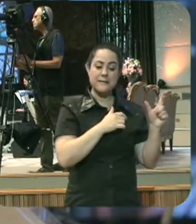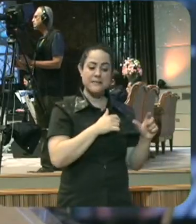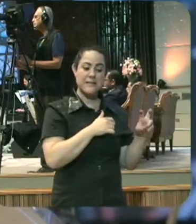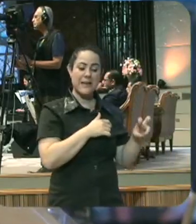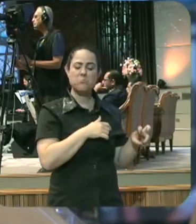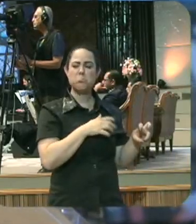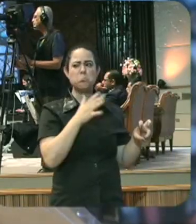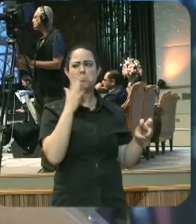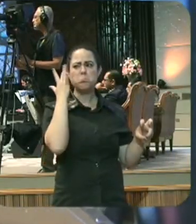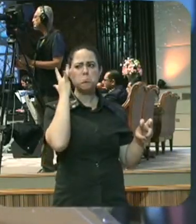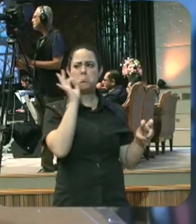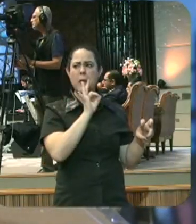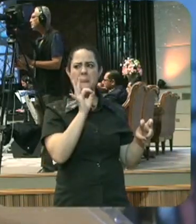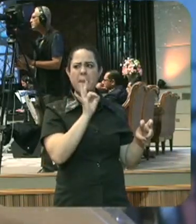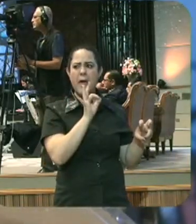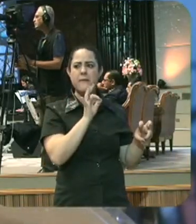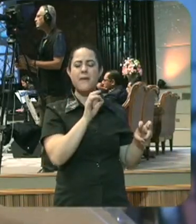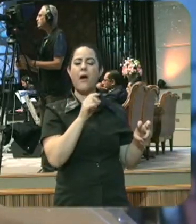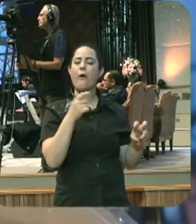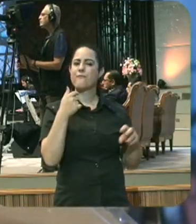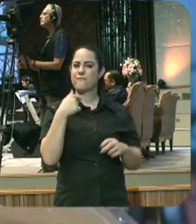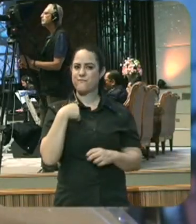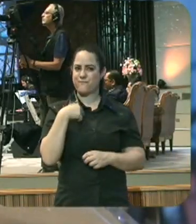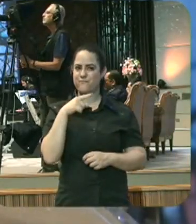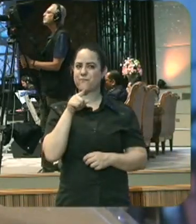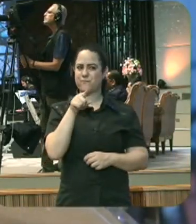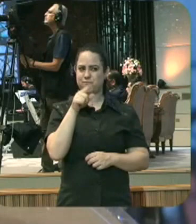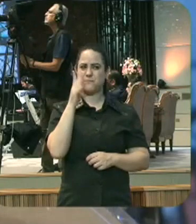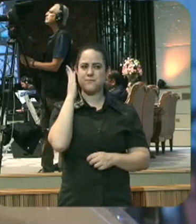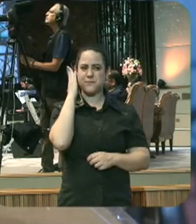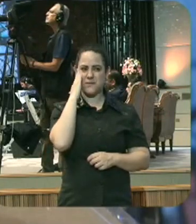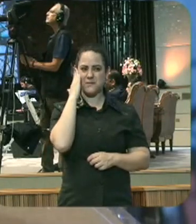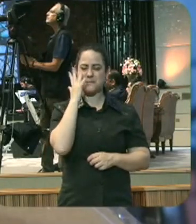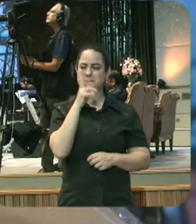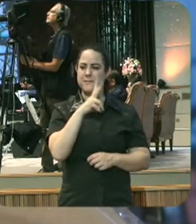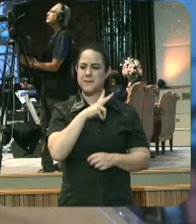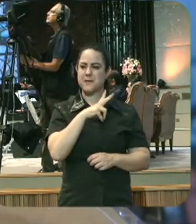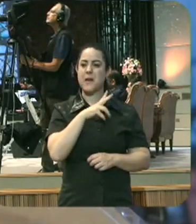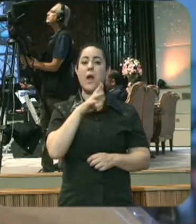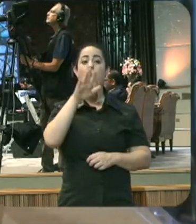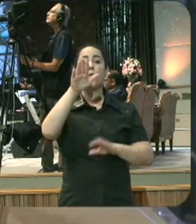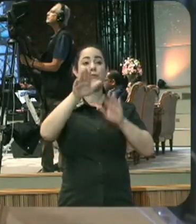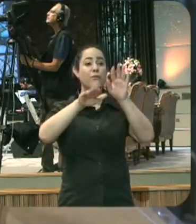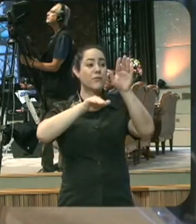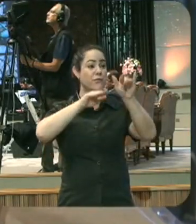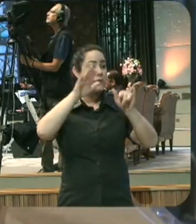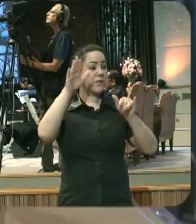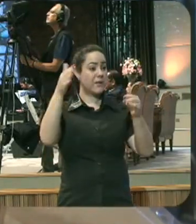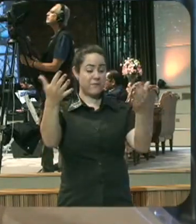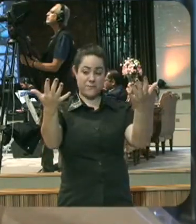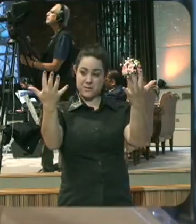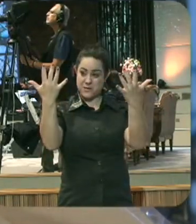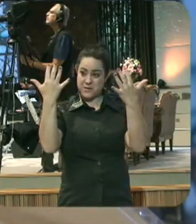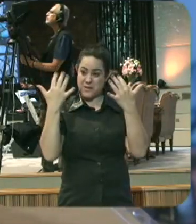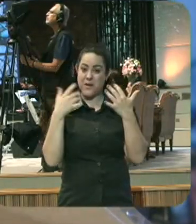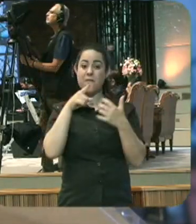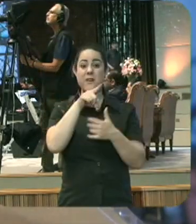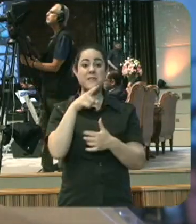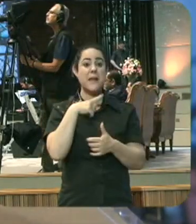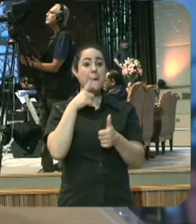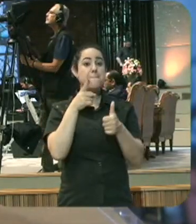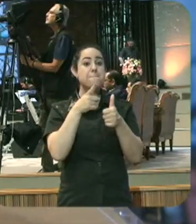você sabe. Eu vou convidar você para vir aqui na frente para a gente orar junto. E você vai ter a primeira